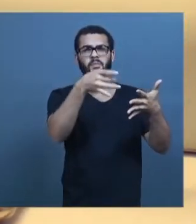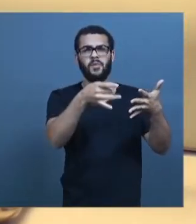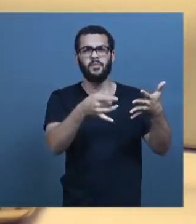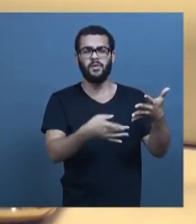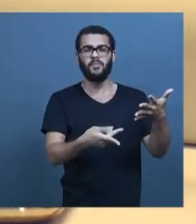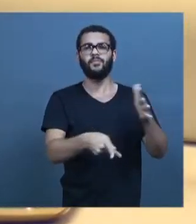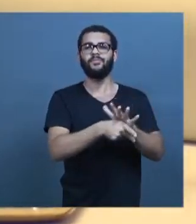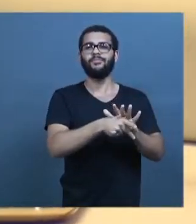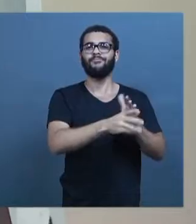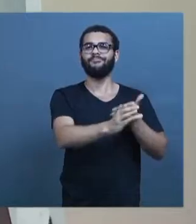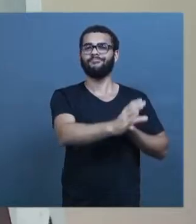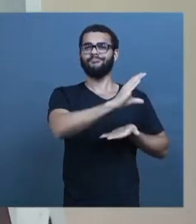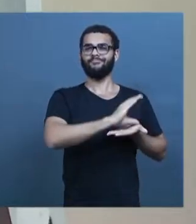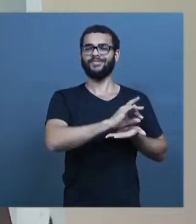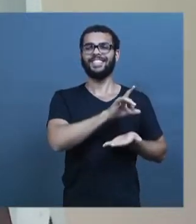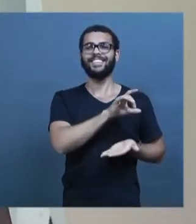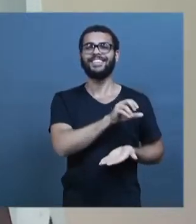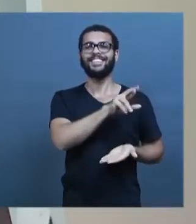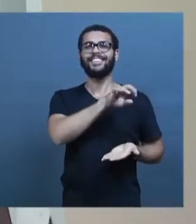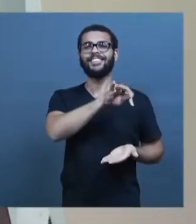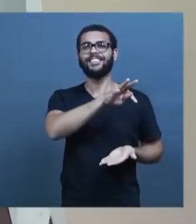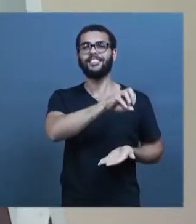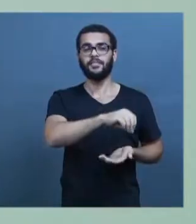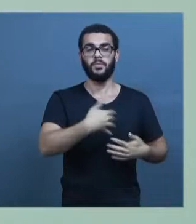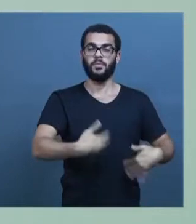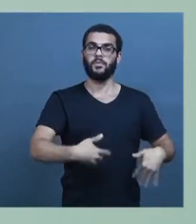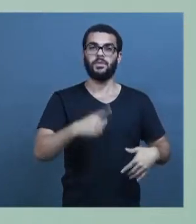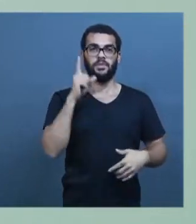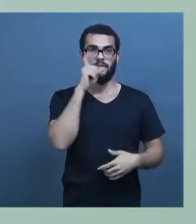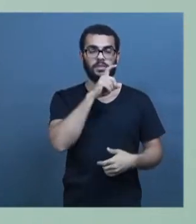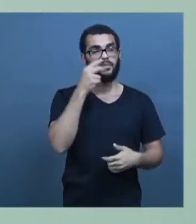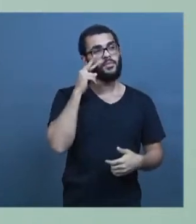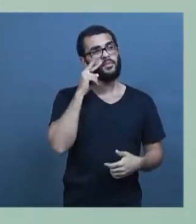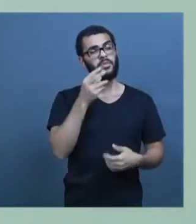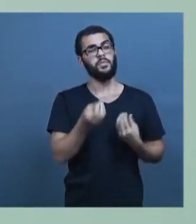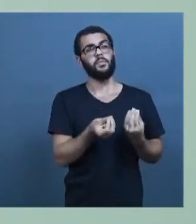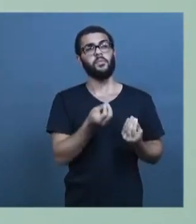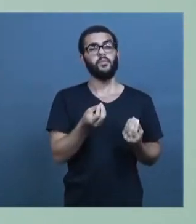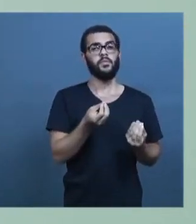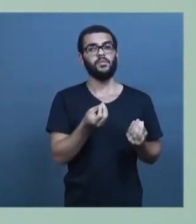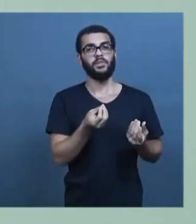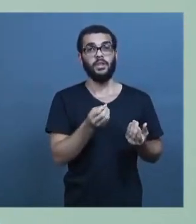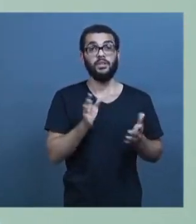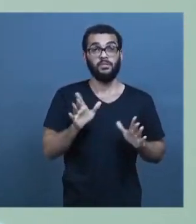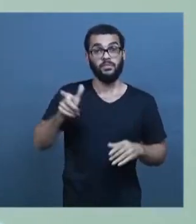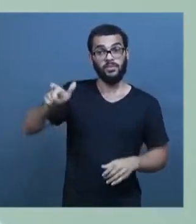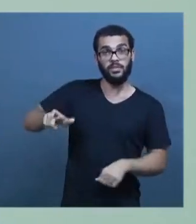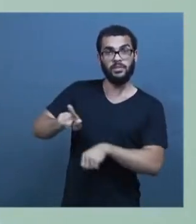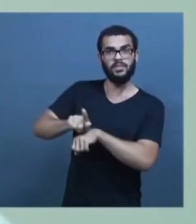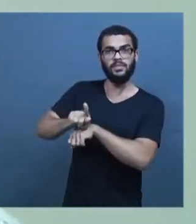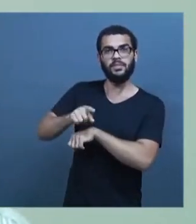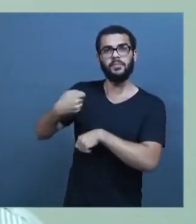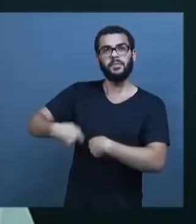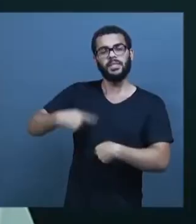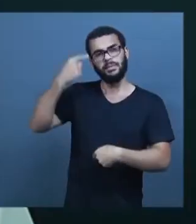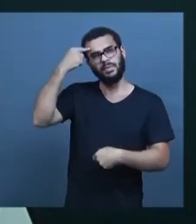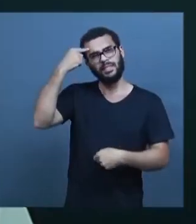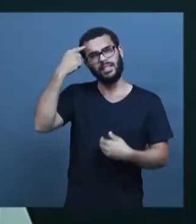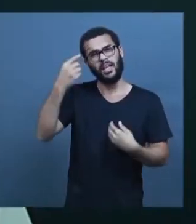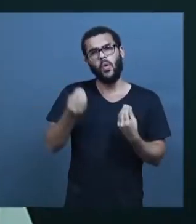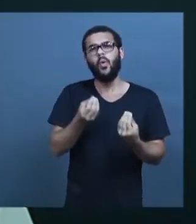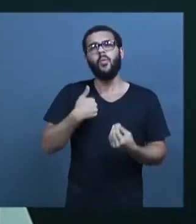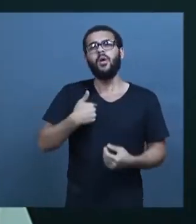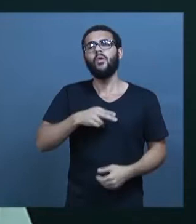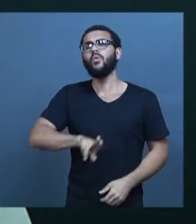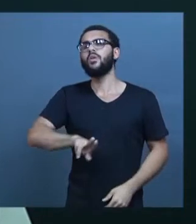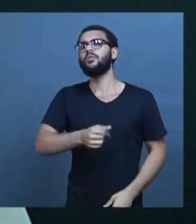o negócio. Mas antes de pensar qual linha pedir, este gerente de uma cooperativa diz que é melhor pensar no destino do dinheiro. O mais